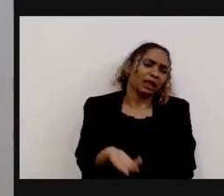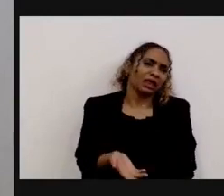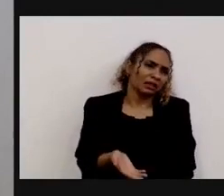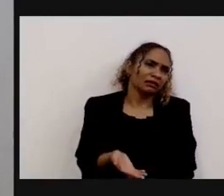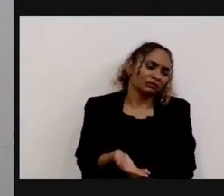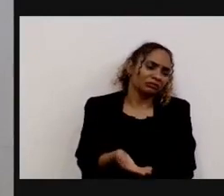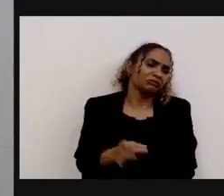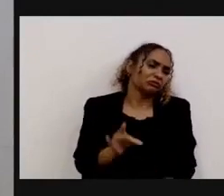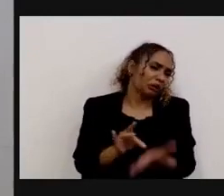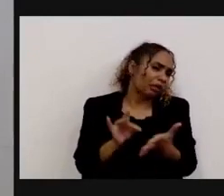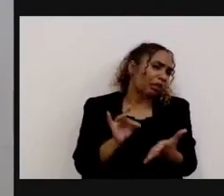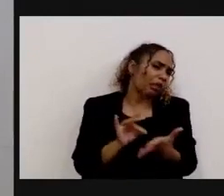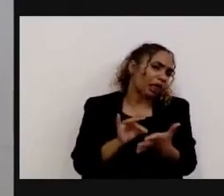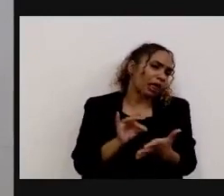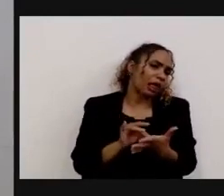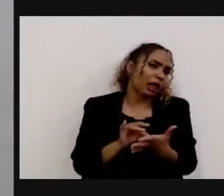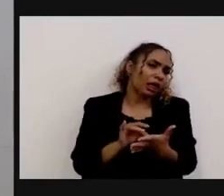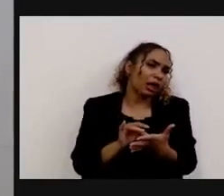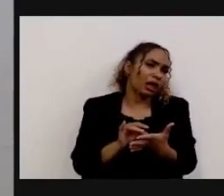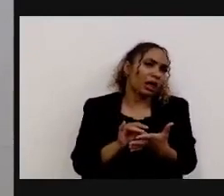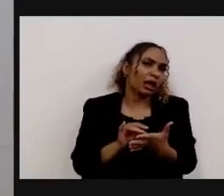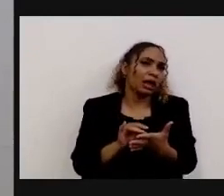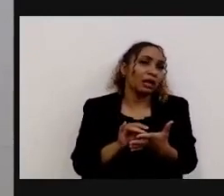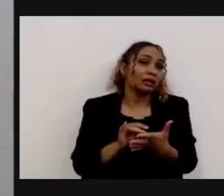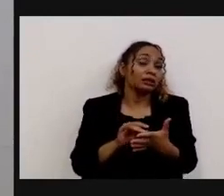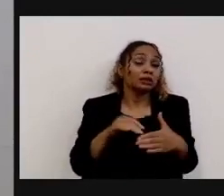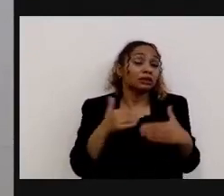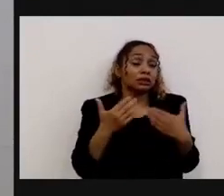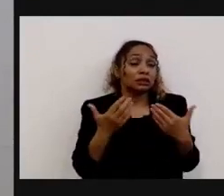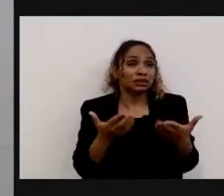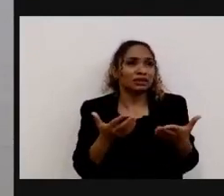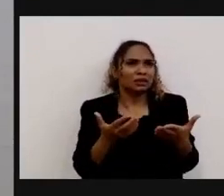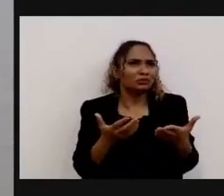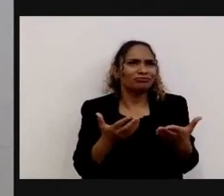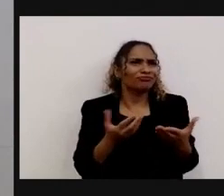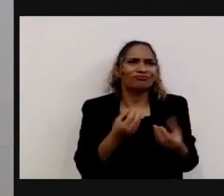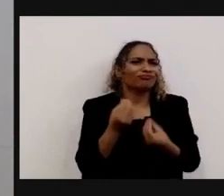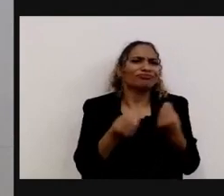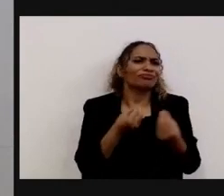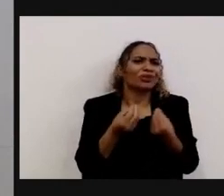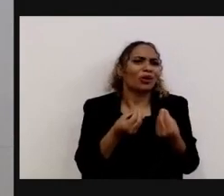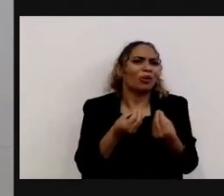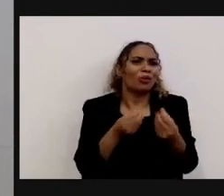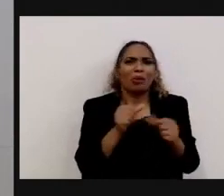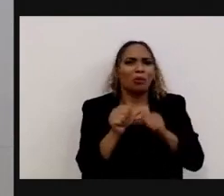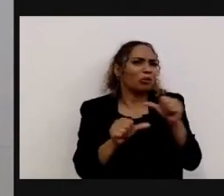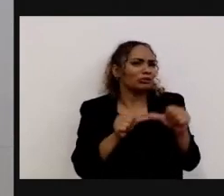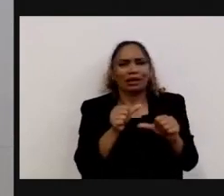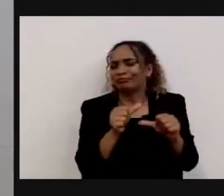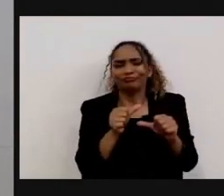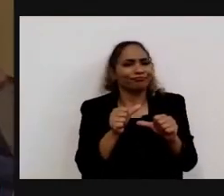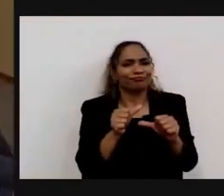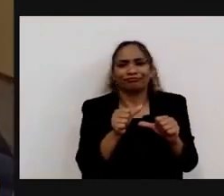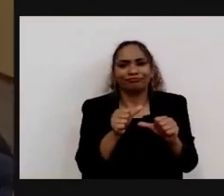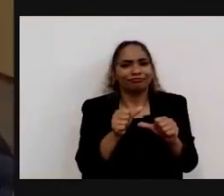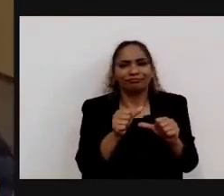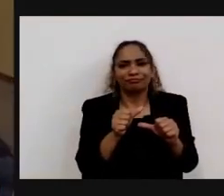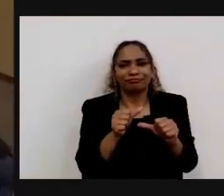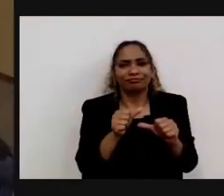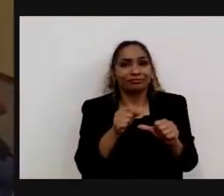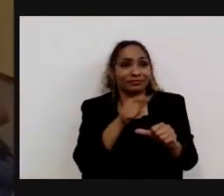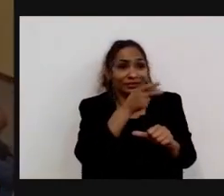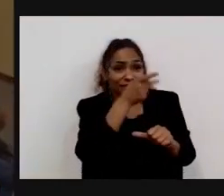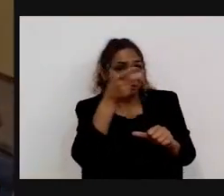Sinceramente eu sou zero derrotista mas nesse caso aí não tem jeito não você não vai mudar essa pessoa vai